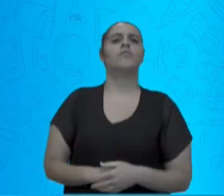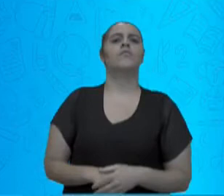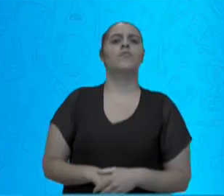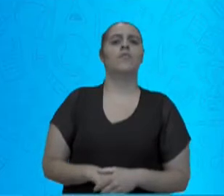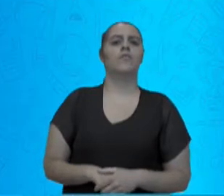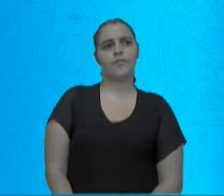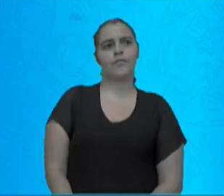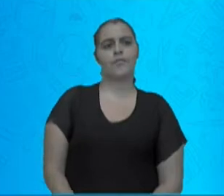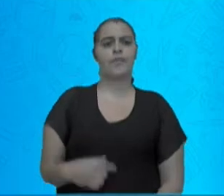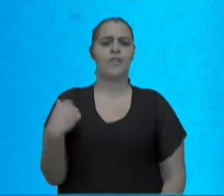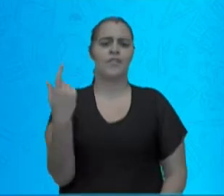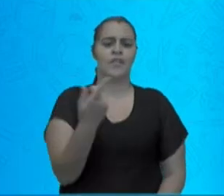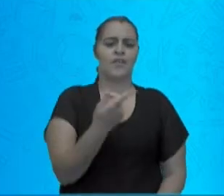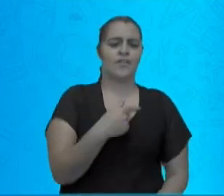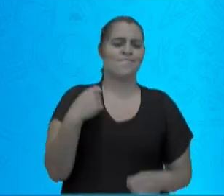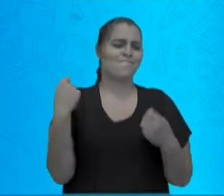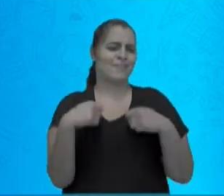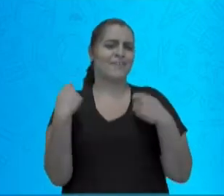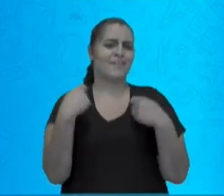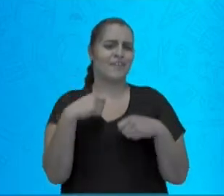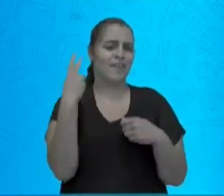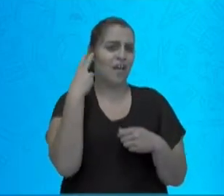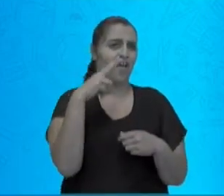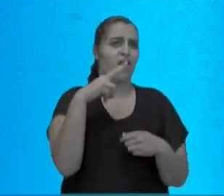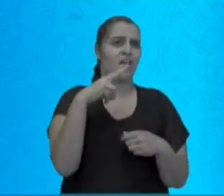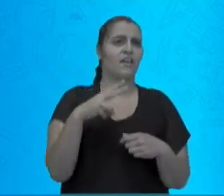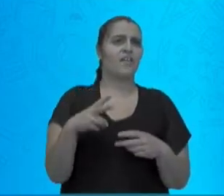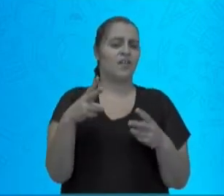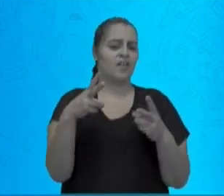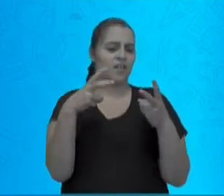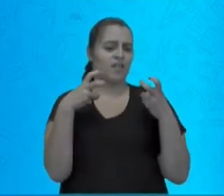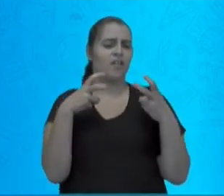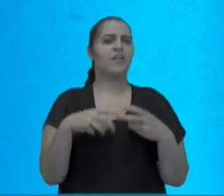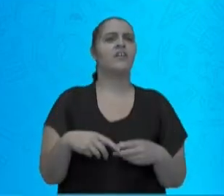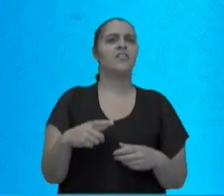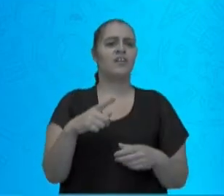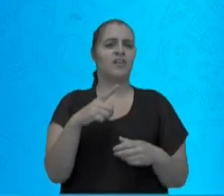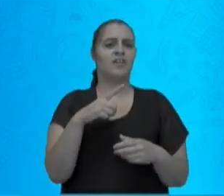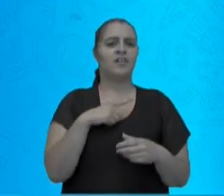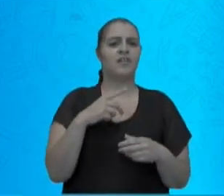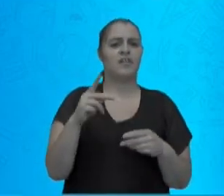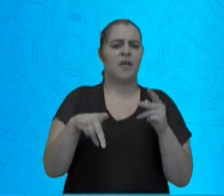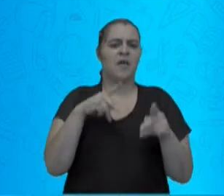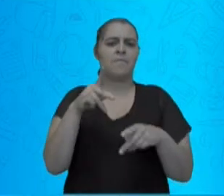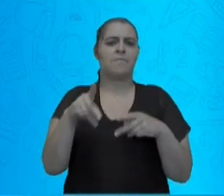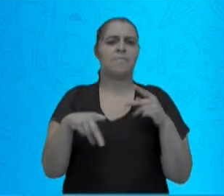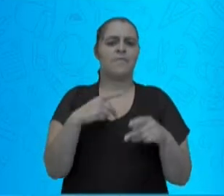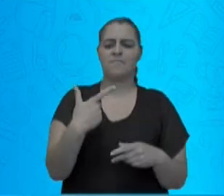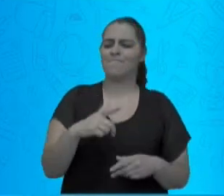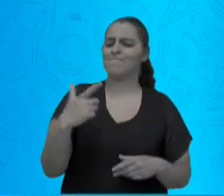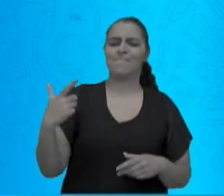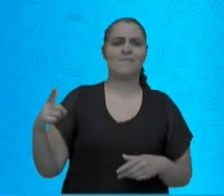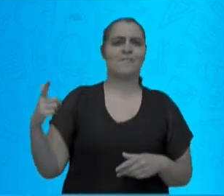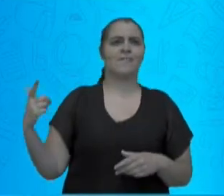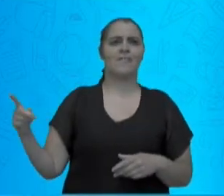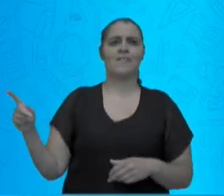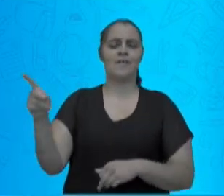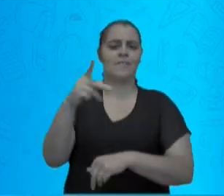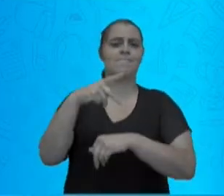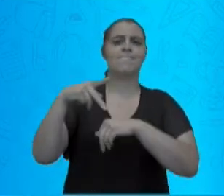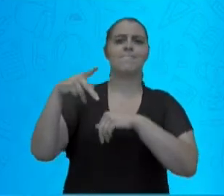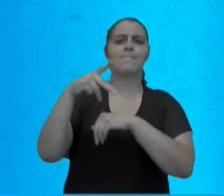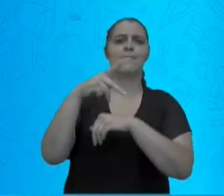verdade? Nós precisamos ver que existem povos sem